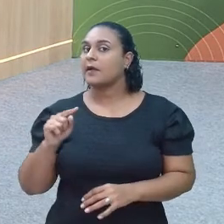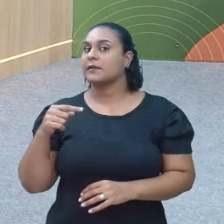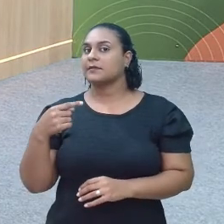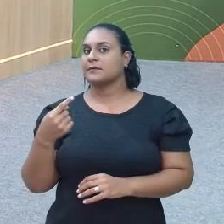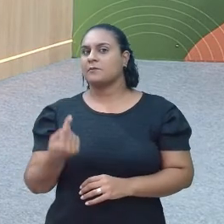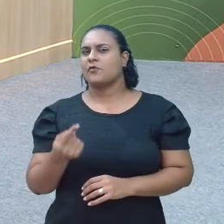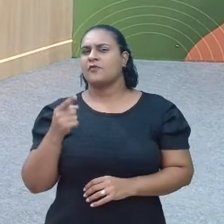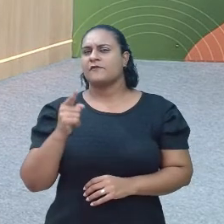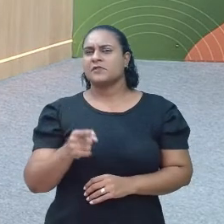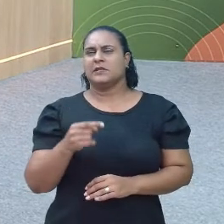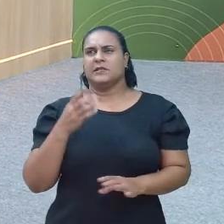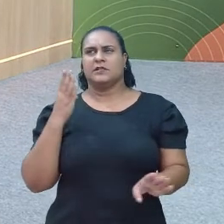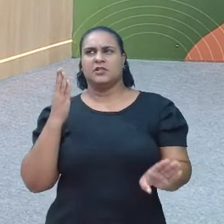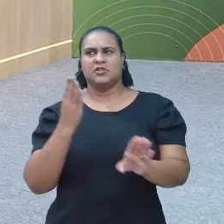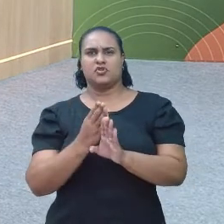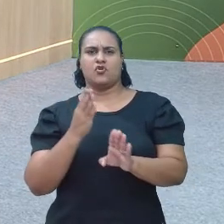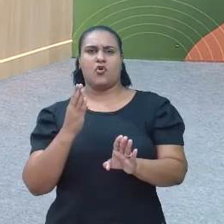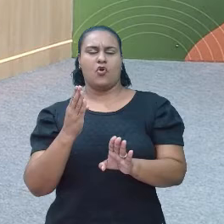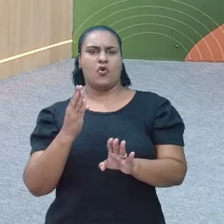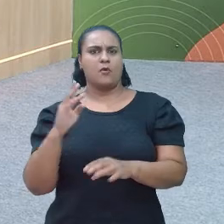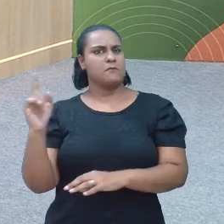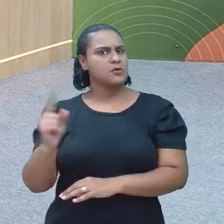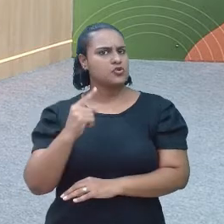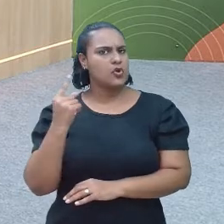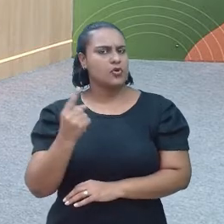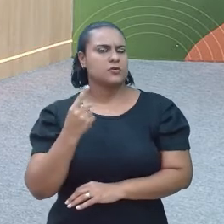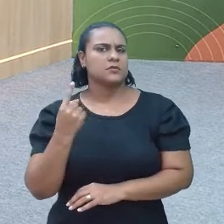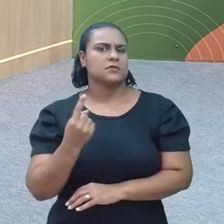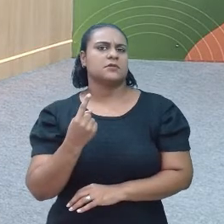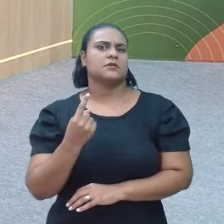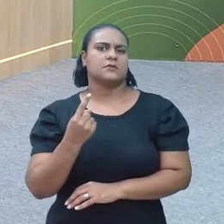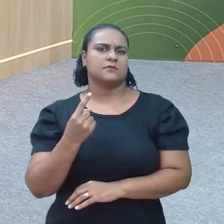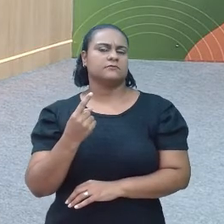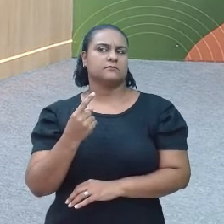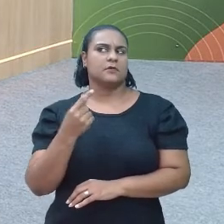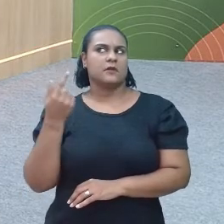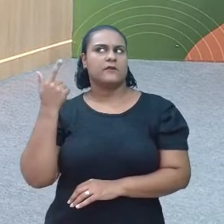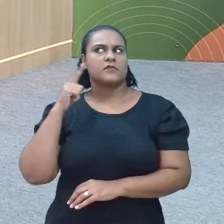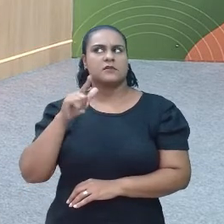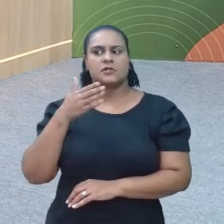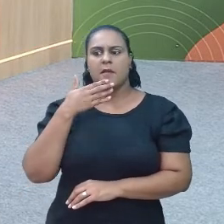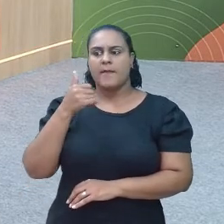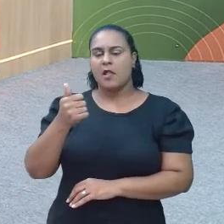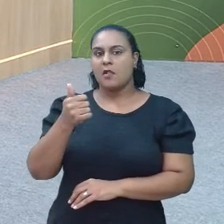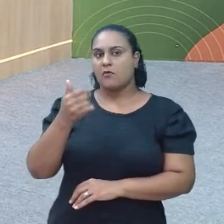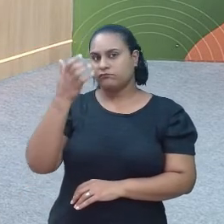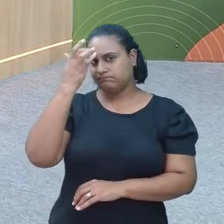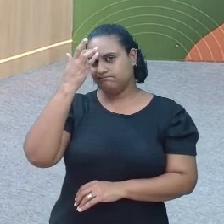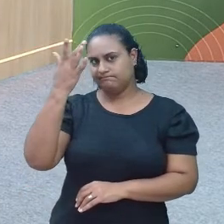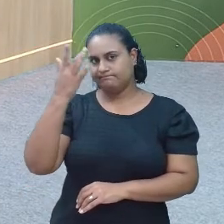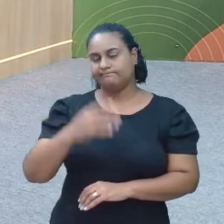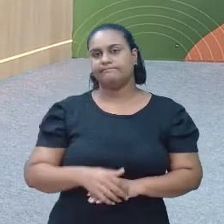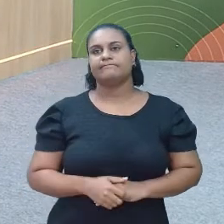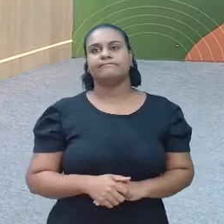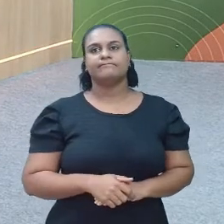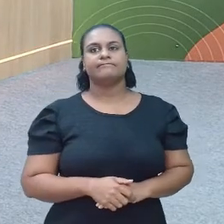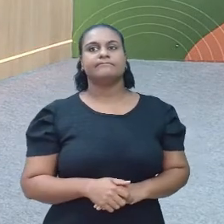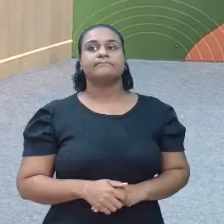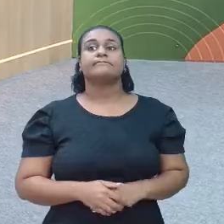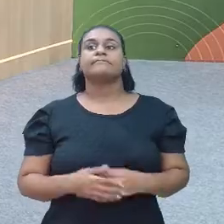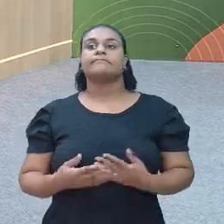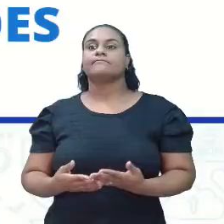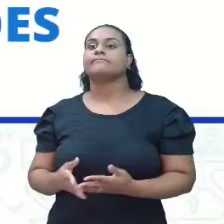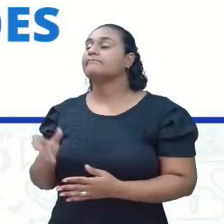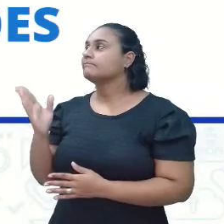e descobre você mesmo qual é a que você consegue usar com mais facilidade, tá certo? Então,